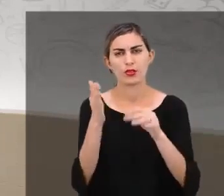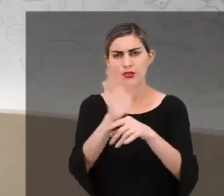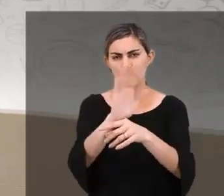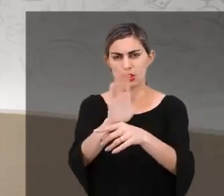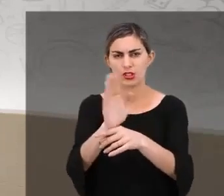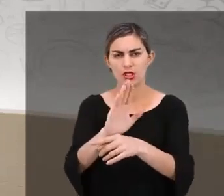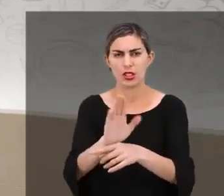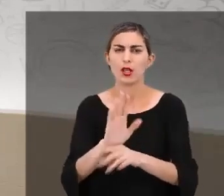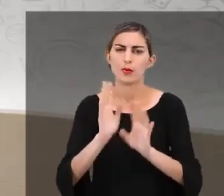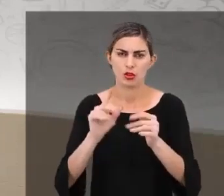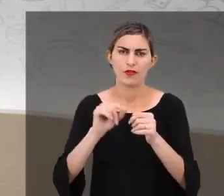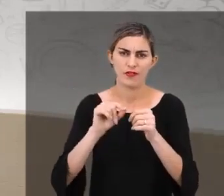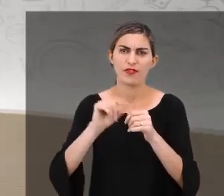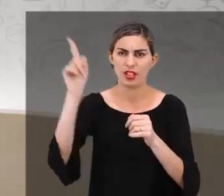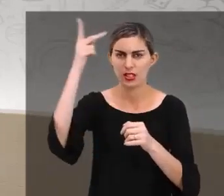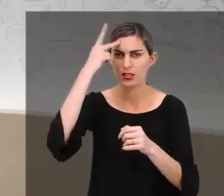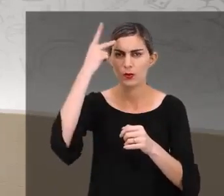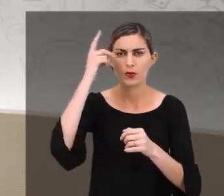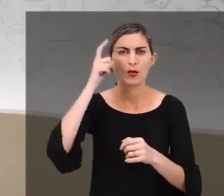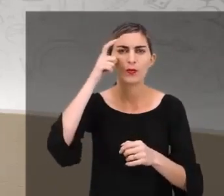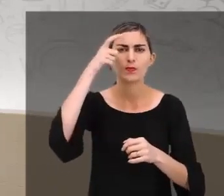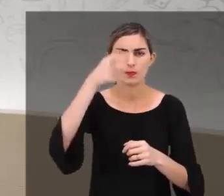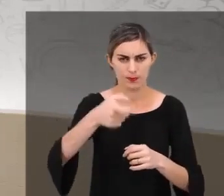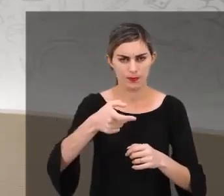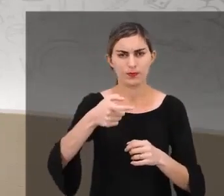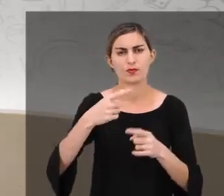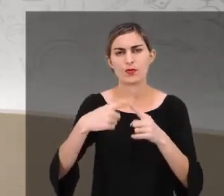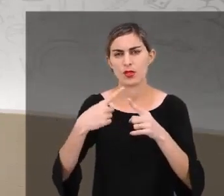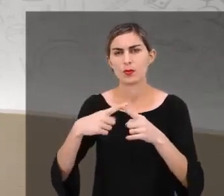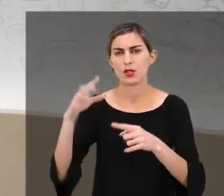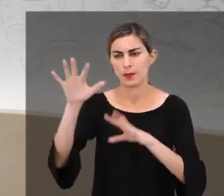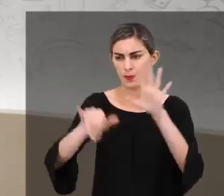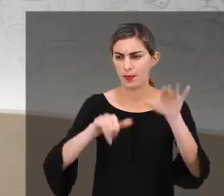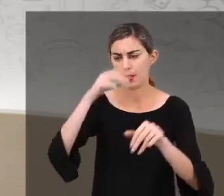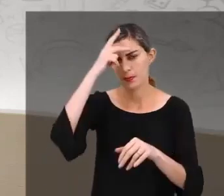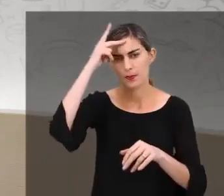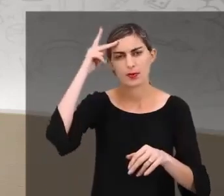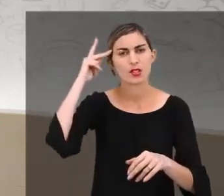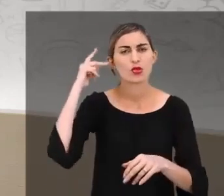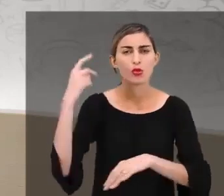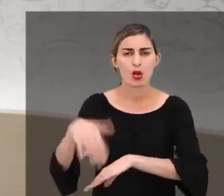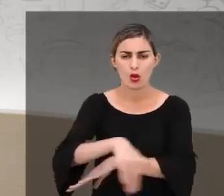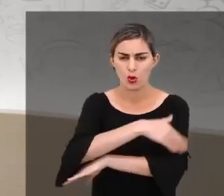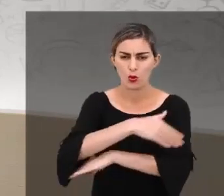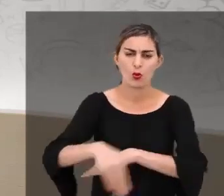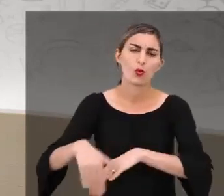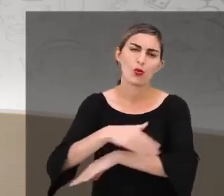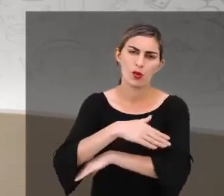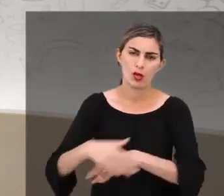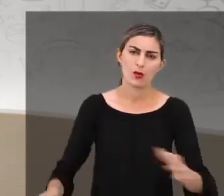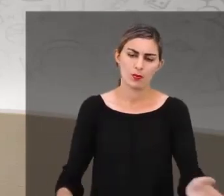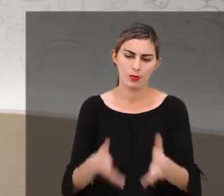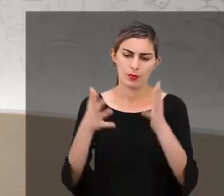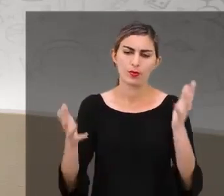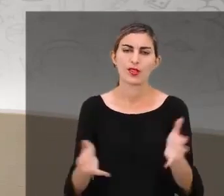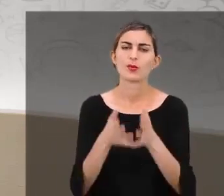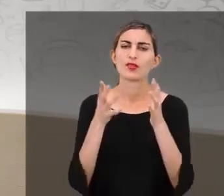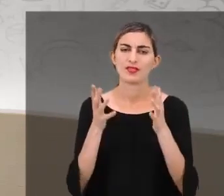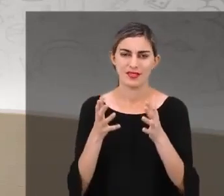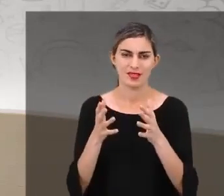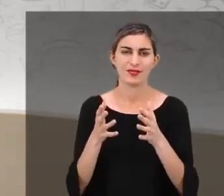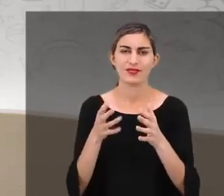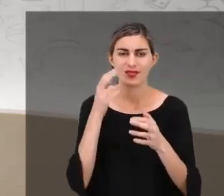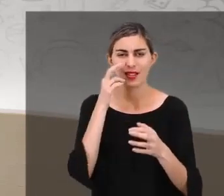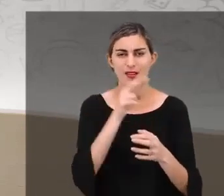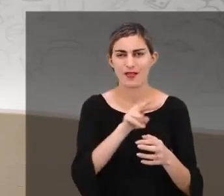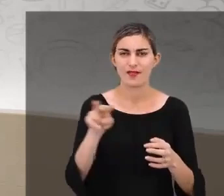cinema. Isso já foi feito em São Paulo, foi bem interessante, porque eles pegaram pessoas em situação de rua para promover um evento como esse, e